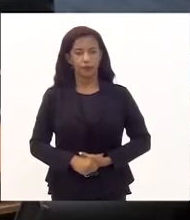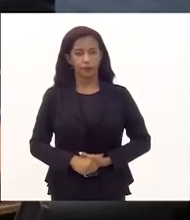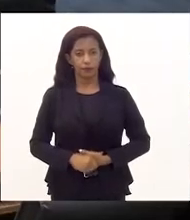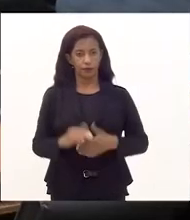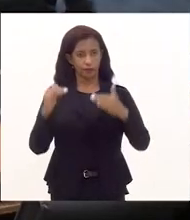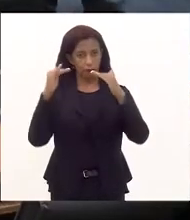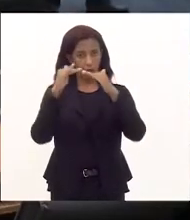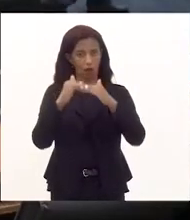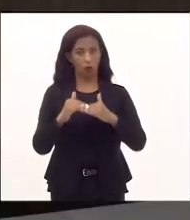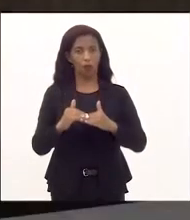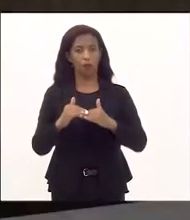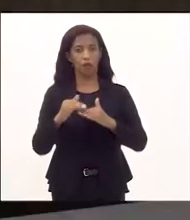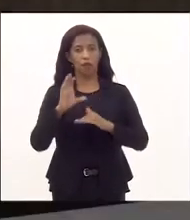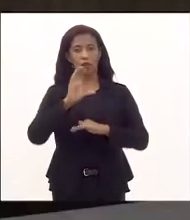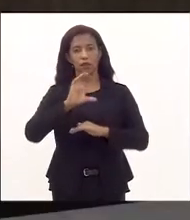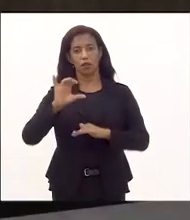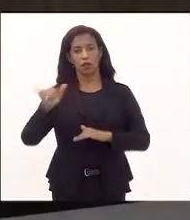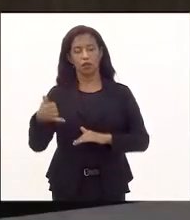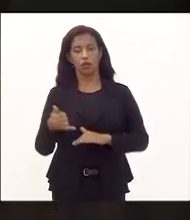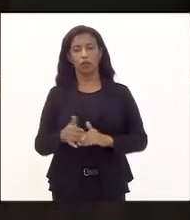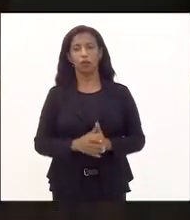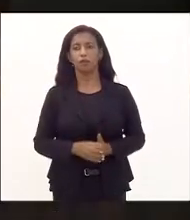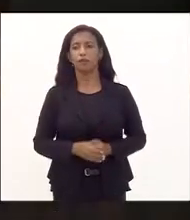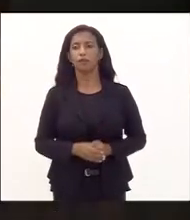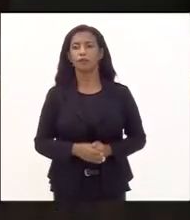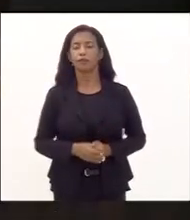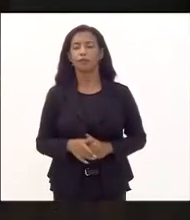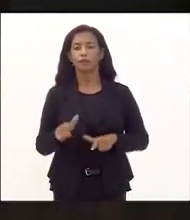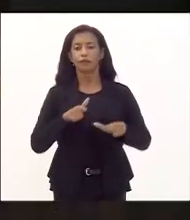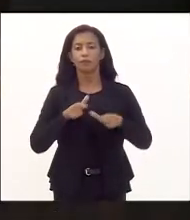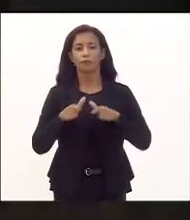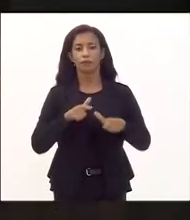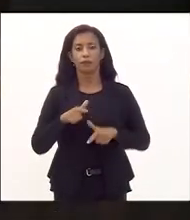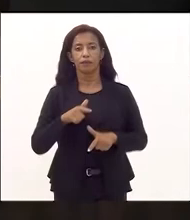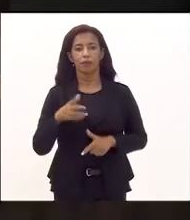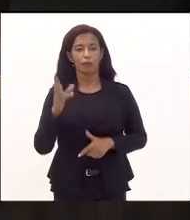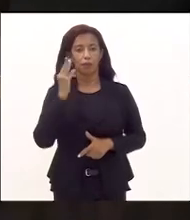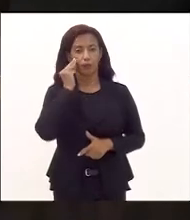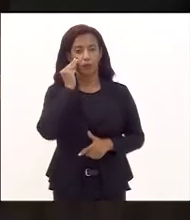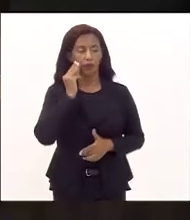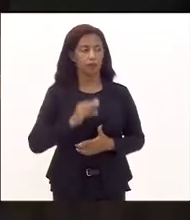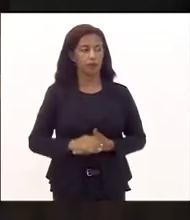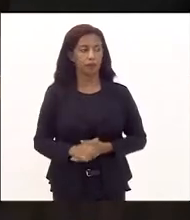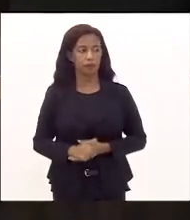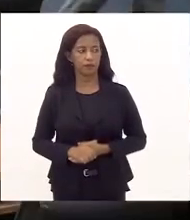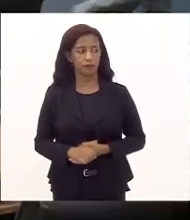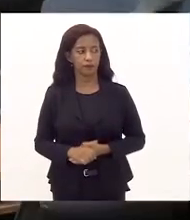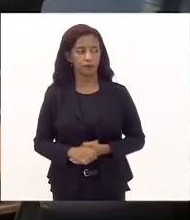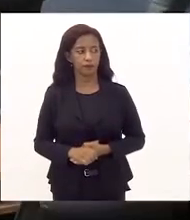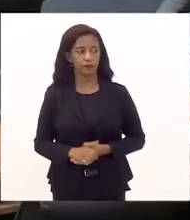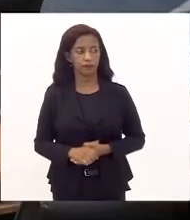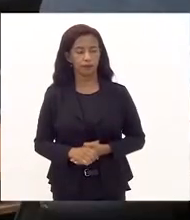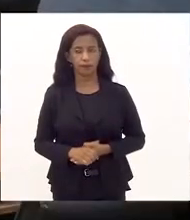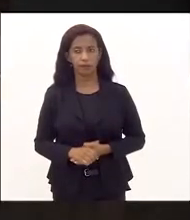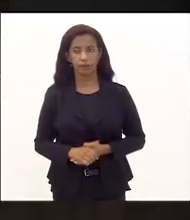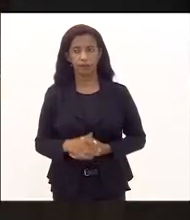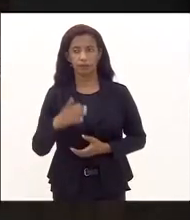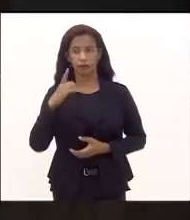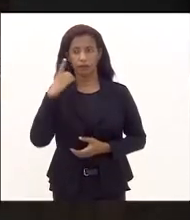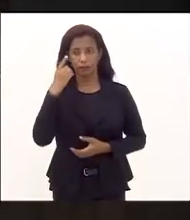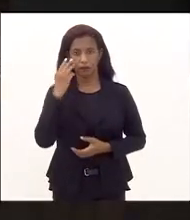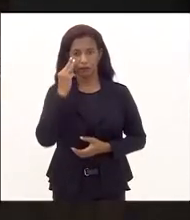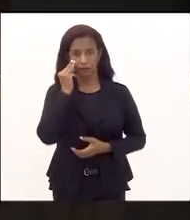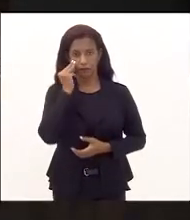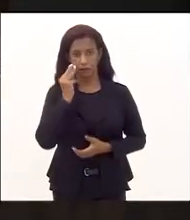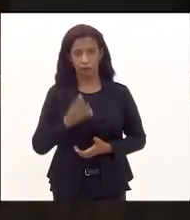Acompanho o parecer da CCJ, senhor presidente. Pela Comissão de Trabalho, deputada Mônica Francisco. Deputada Mônica